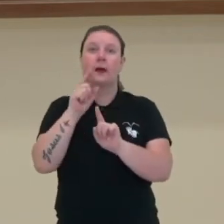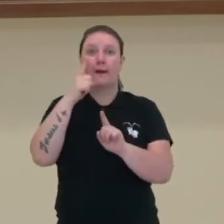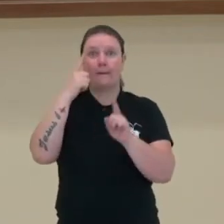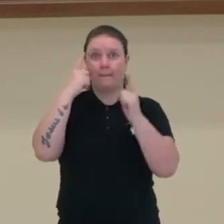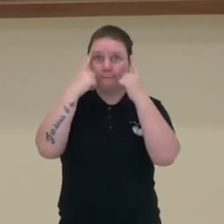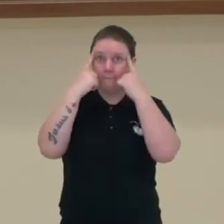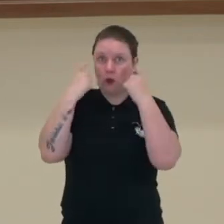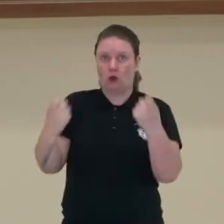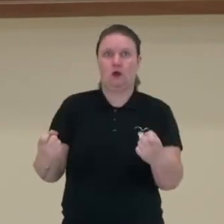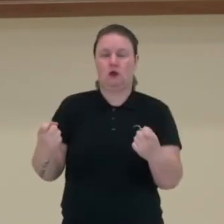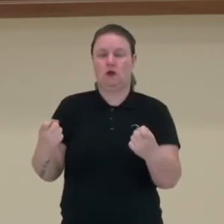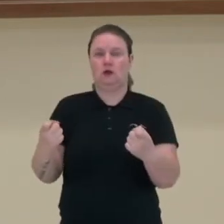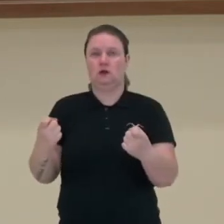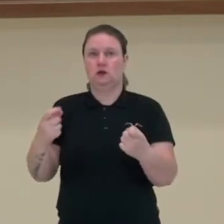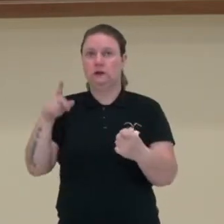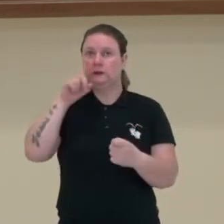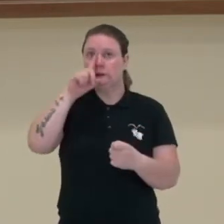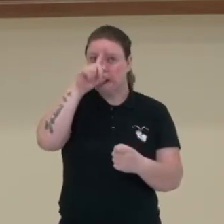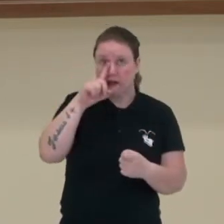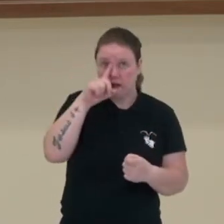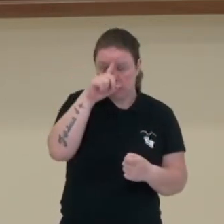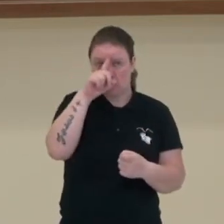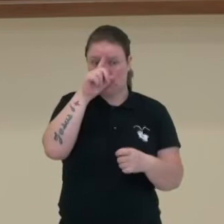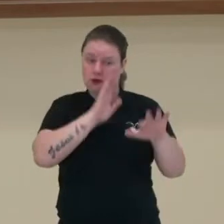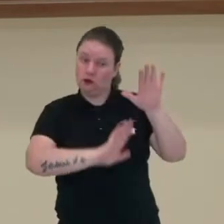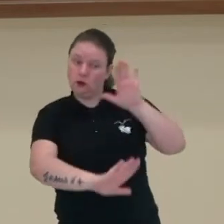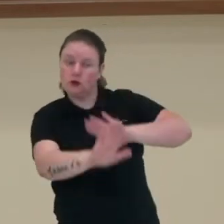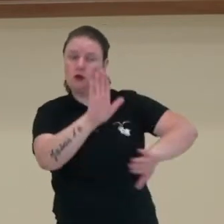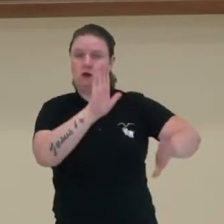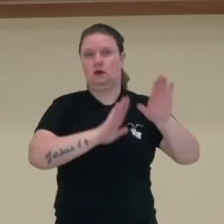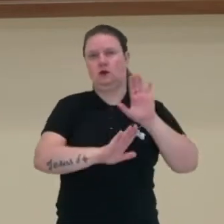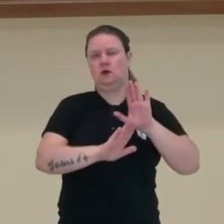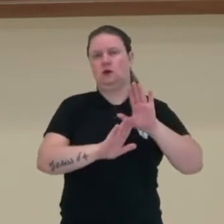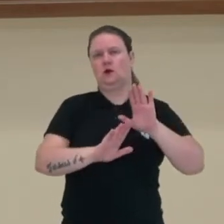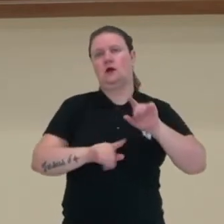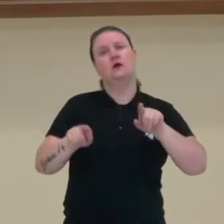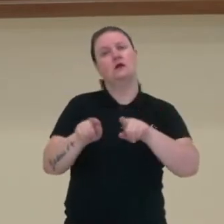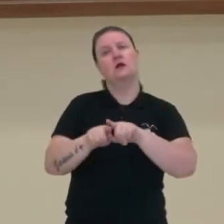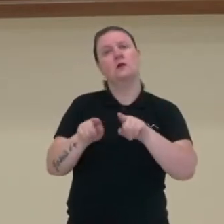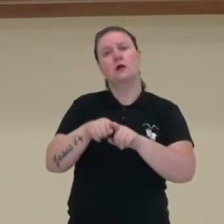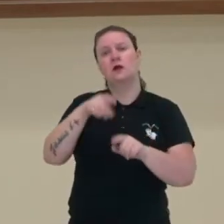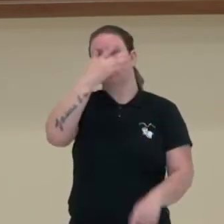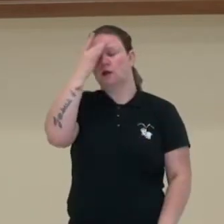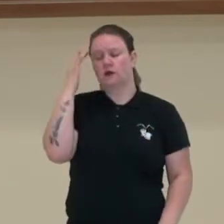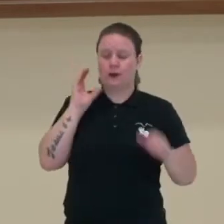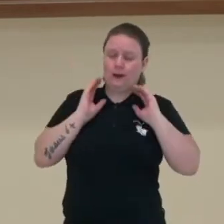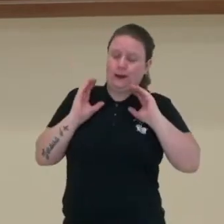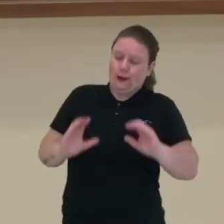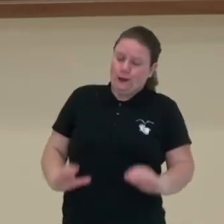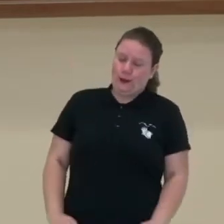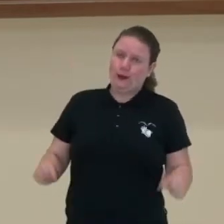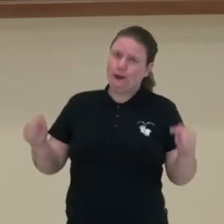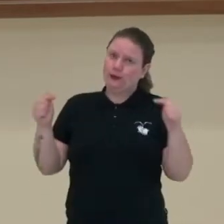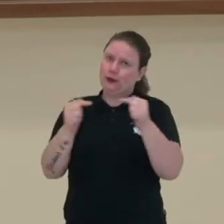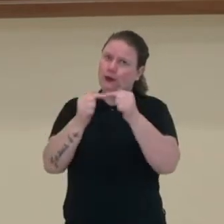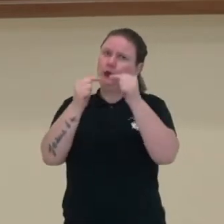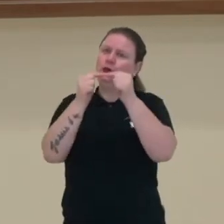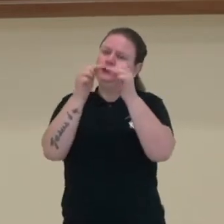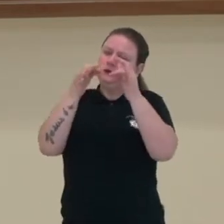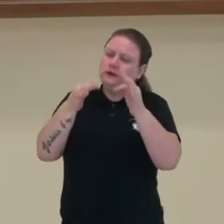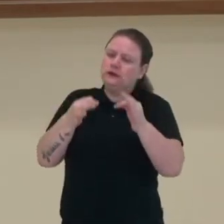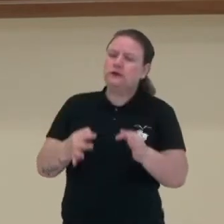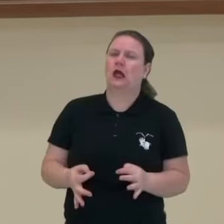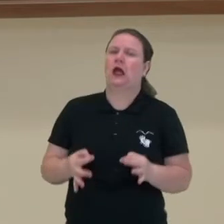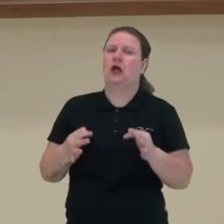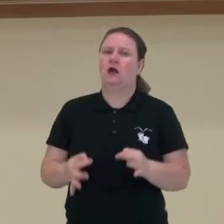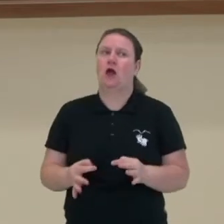aquelas pessoas que tentam fazer, serem honestas e trabalhar, elas estão sempre tendo que se desviar das coisas erradas,